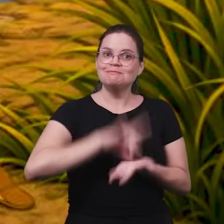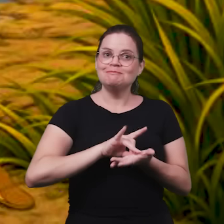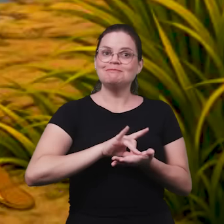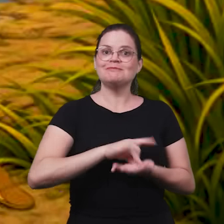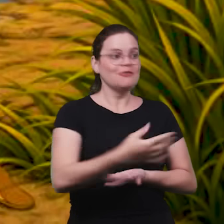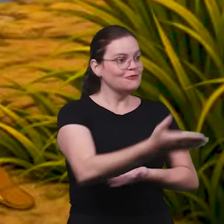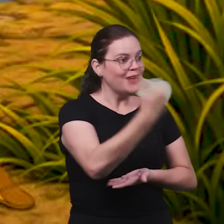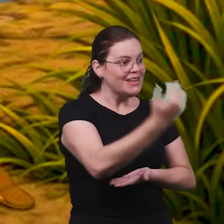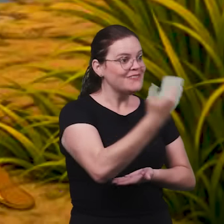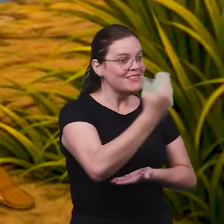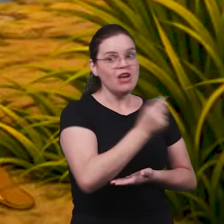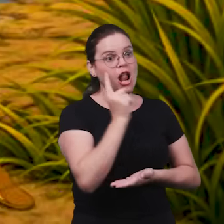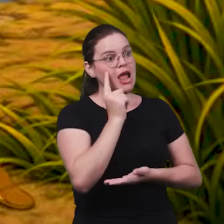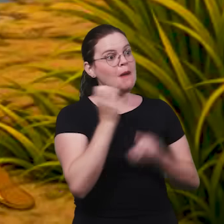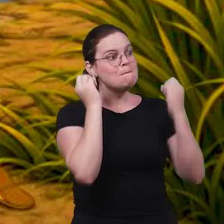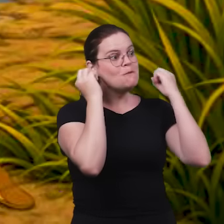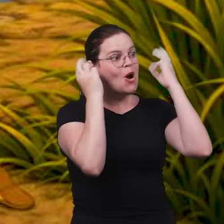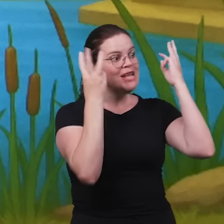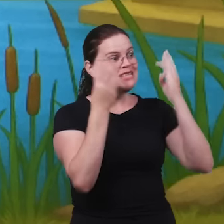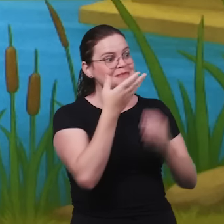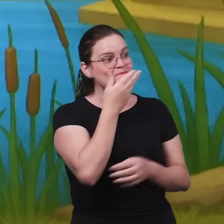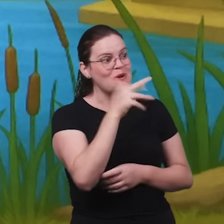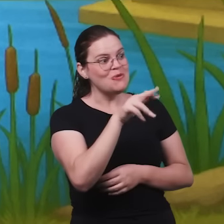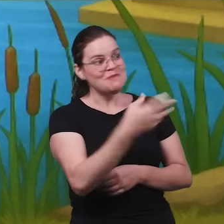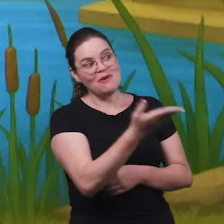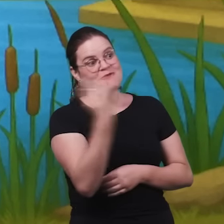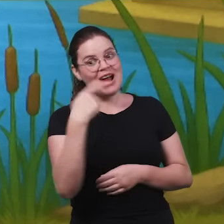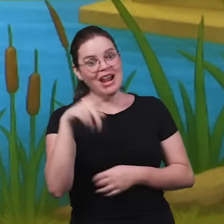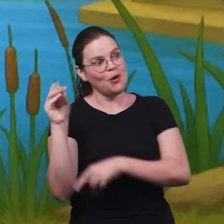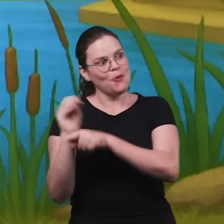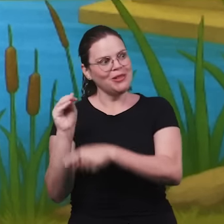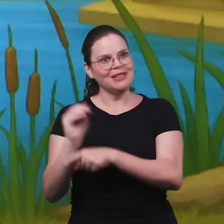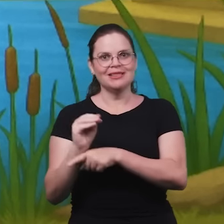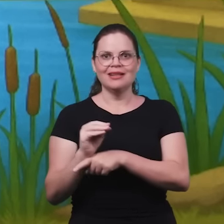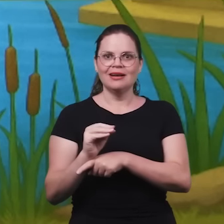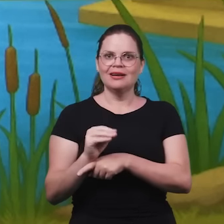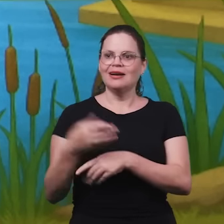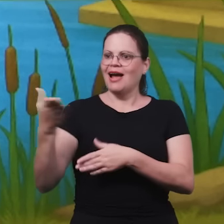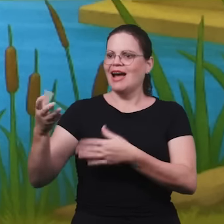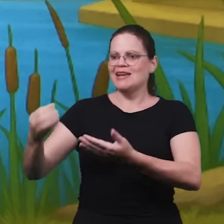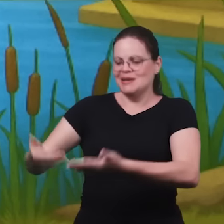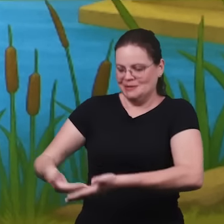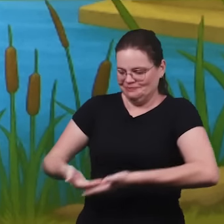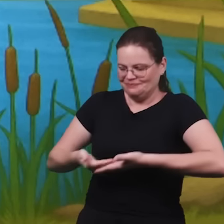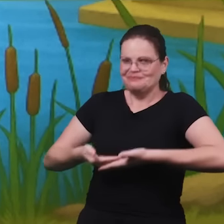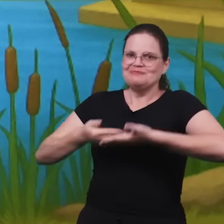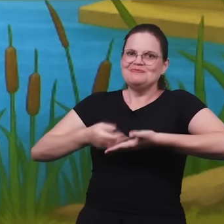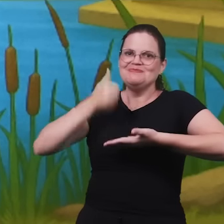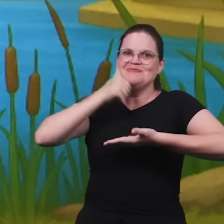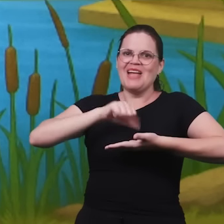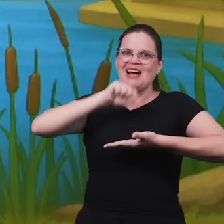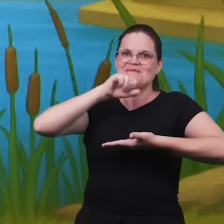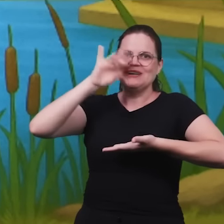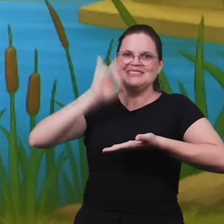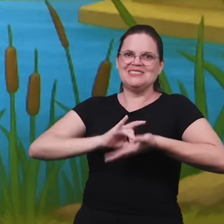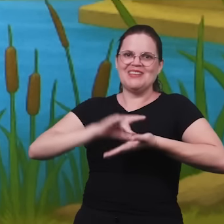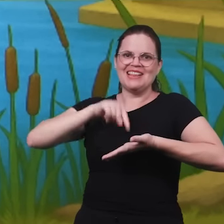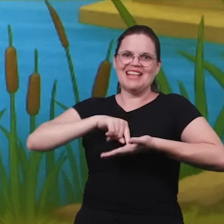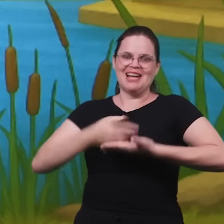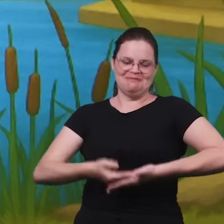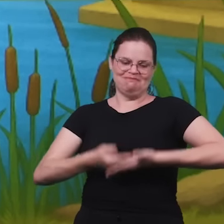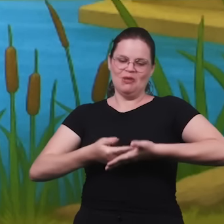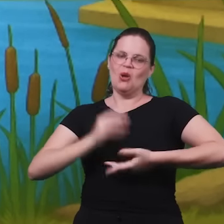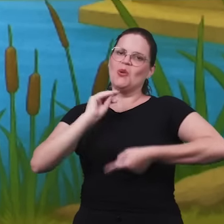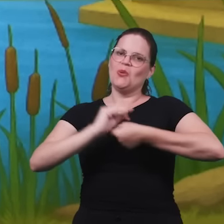assim Moisés foi cuidado pela própria mãe. Uma atitude simples, mas cheia